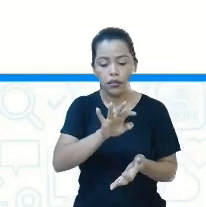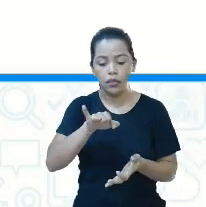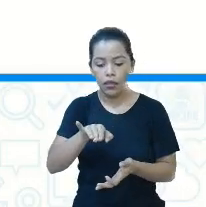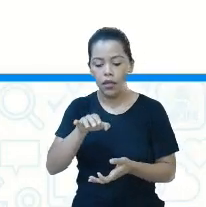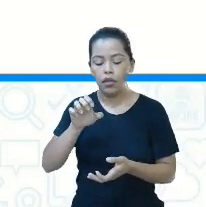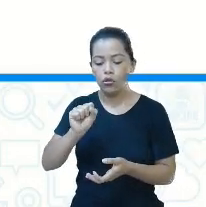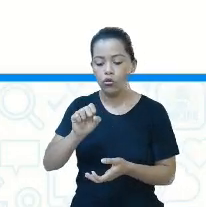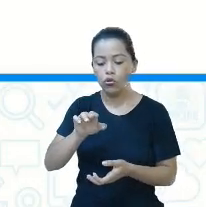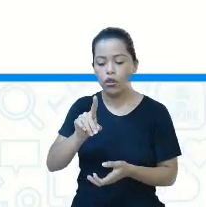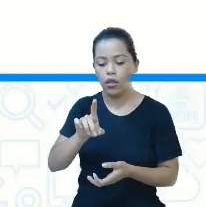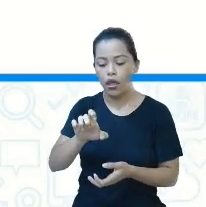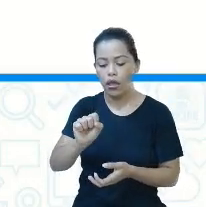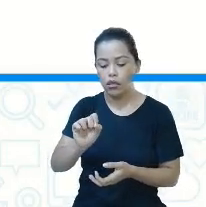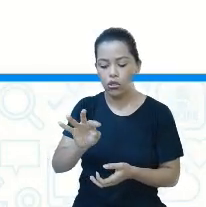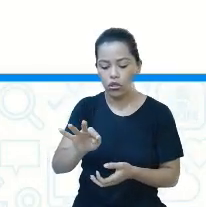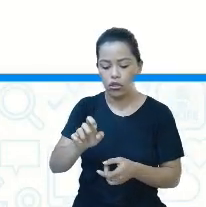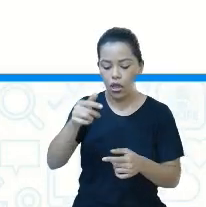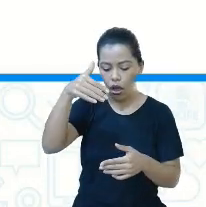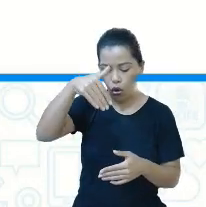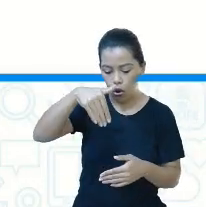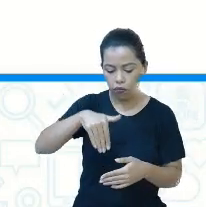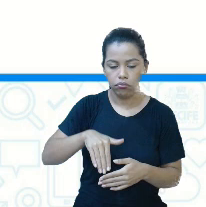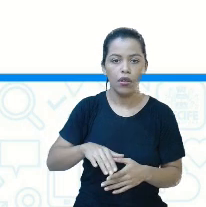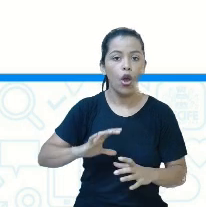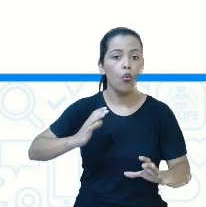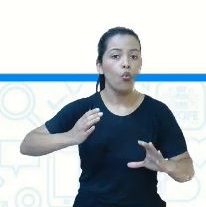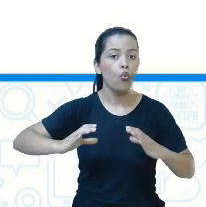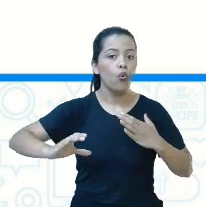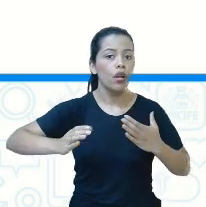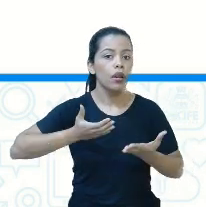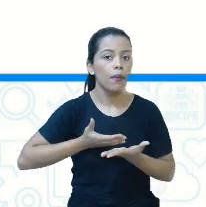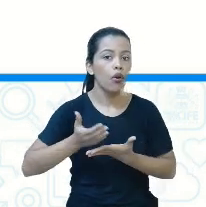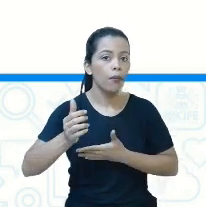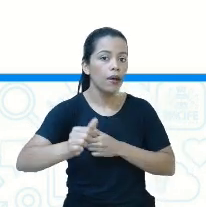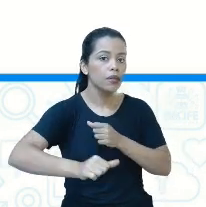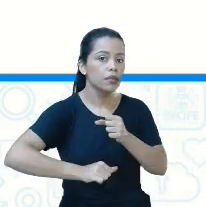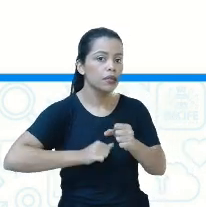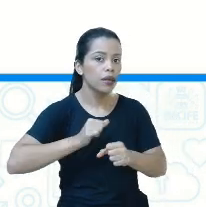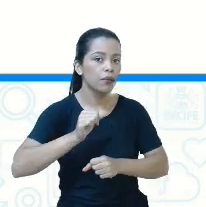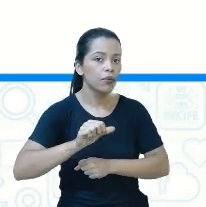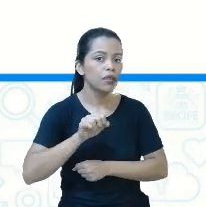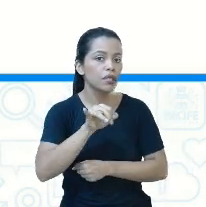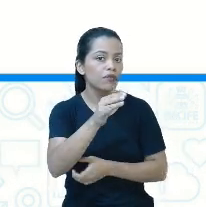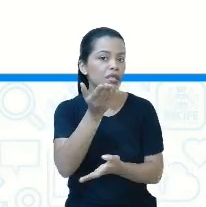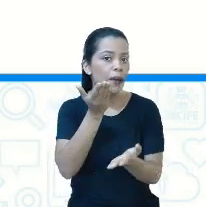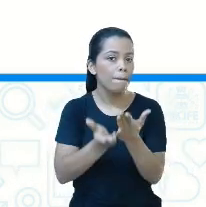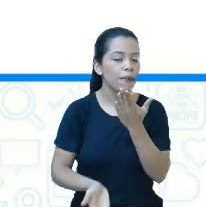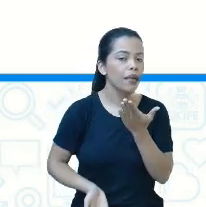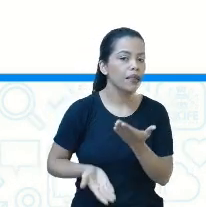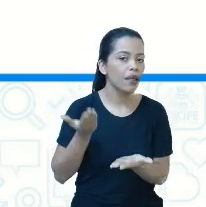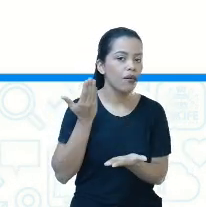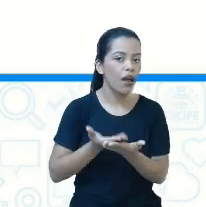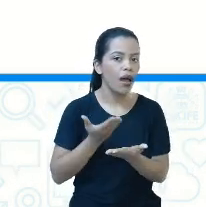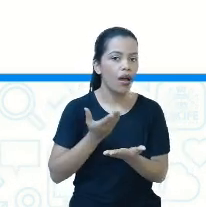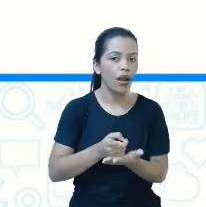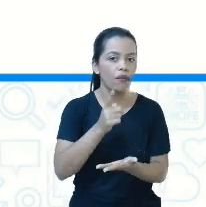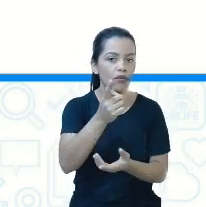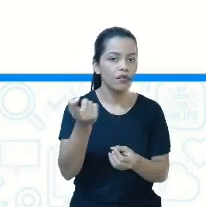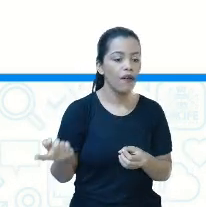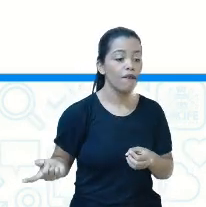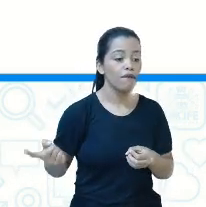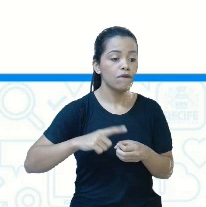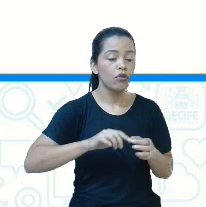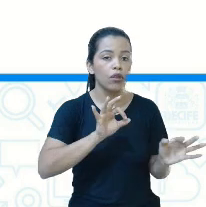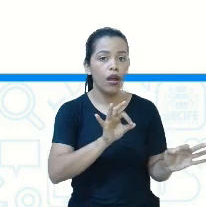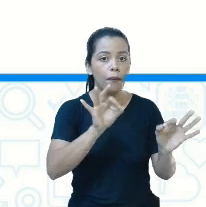a ir descendo ao fundo do mapa. O clima já muda. Se você perdeu a aula, você depois vai voltar lá na aula que